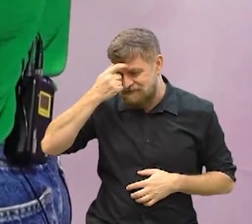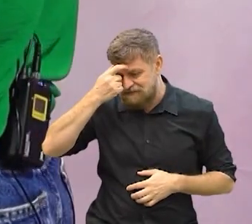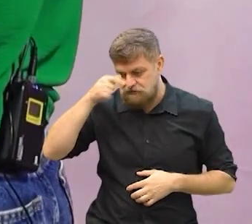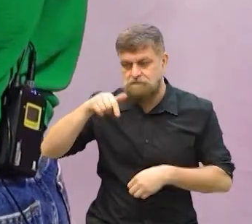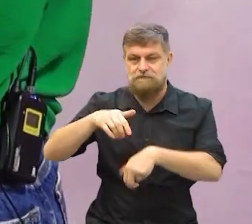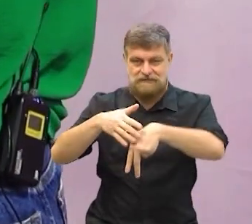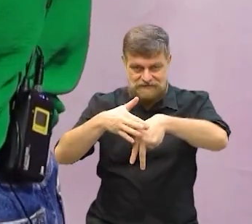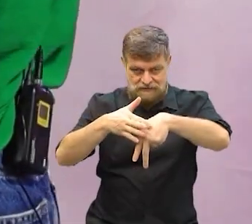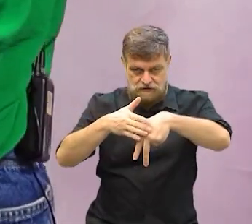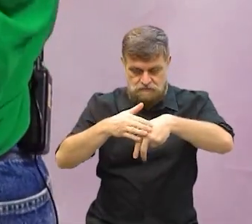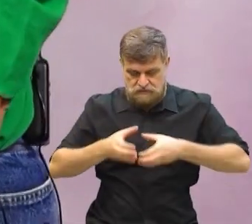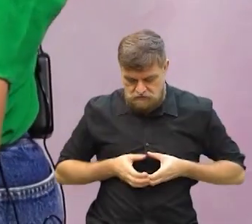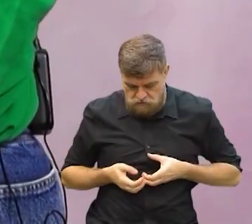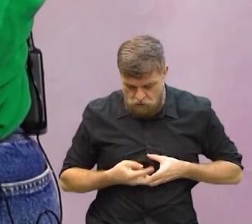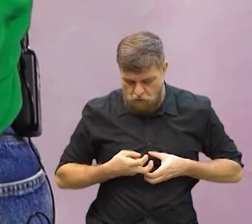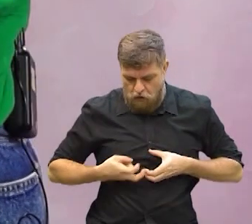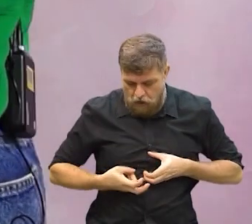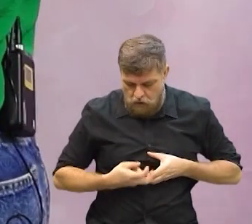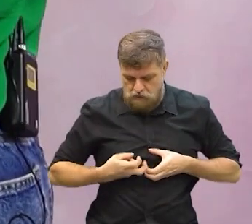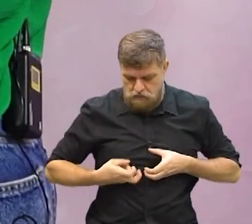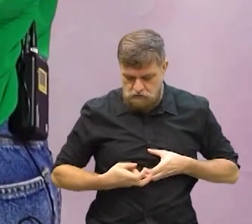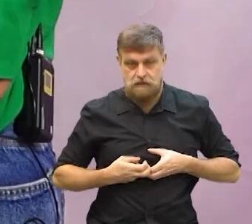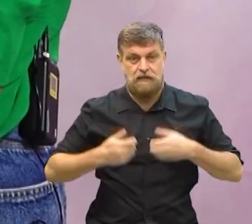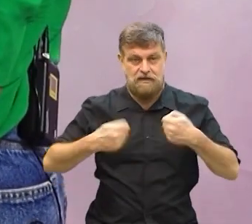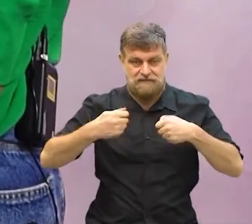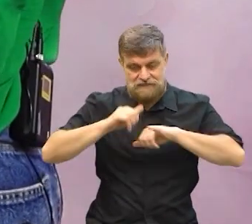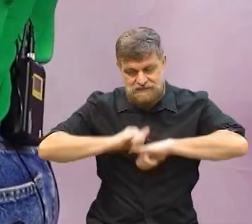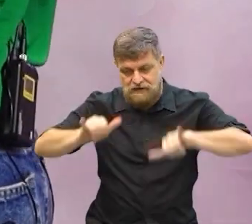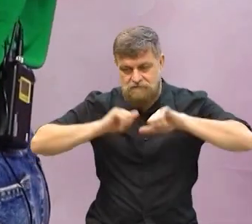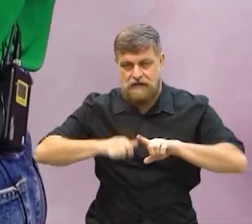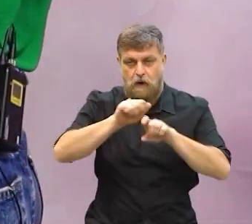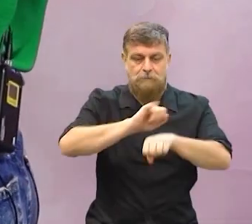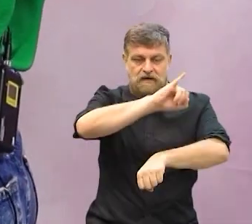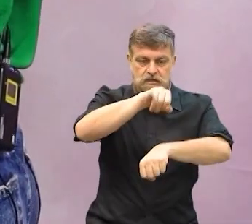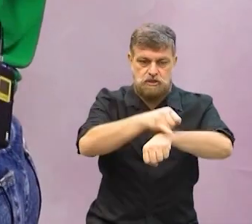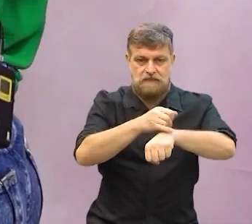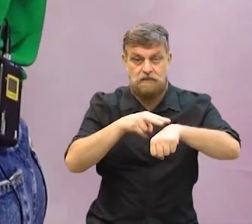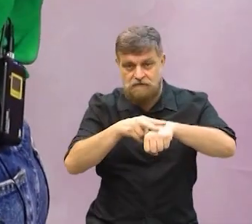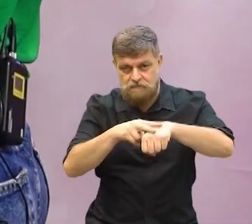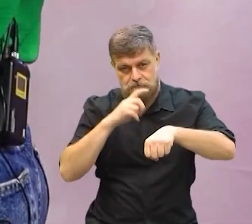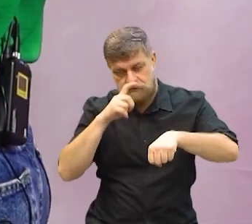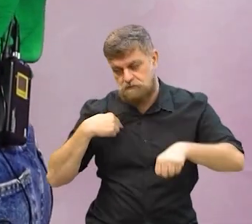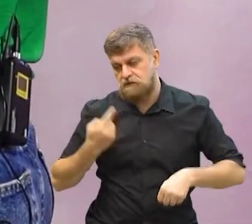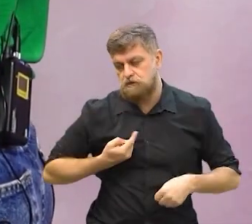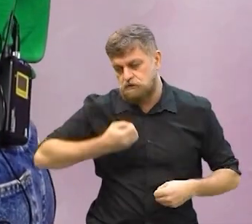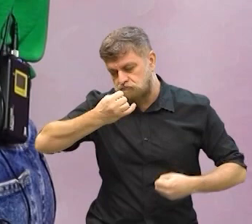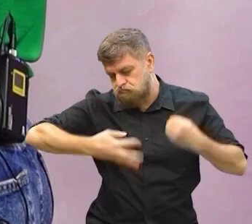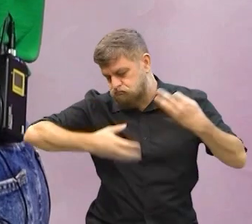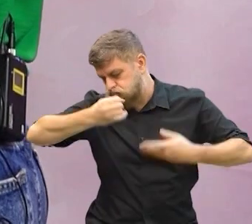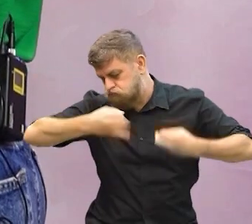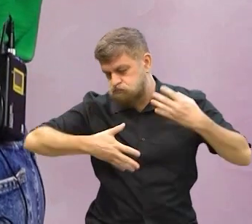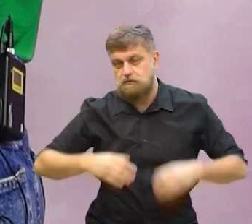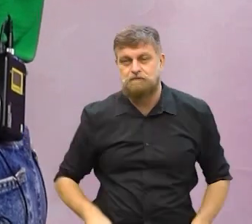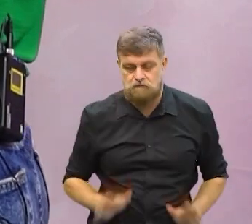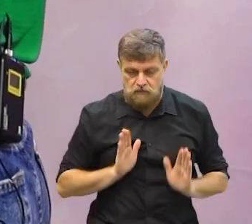diagnóstico, enfim. É importante se falar desse assunto, né? Precisa aí ter um Janeiro Verde para a gente discutir essa